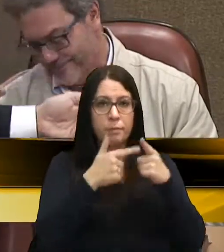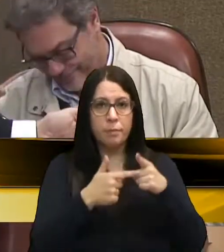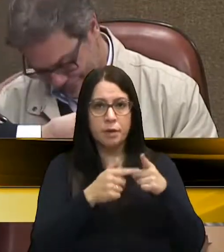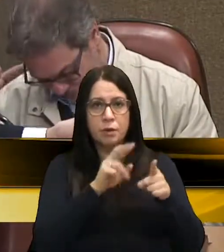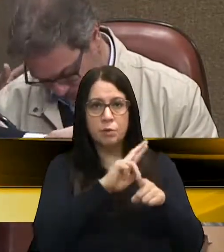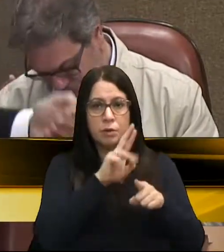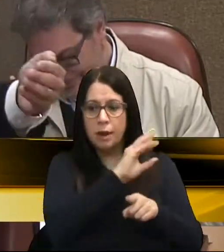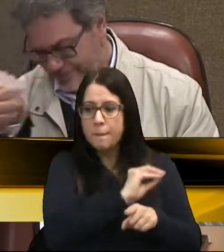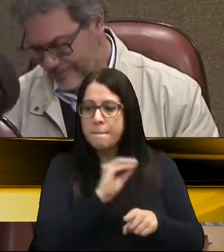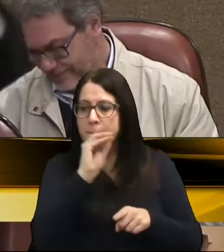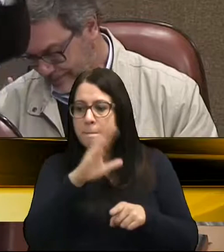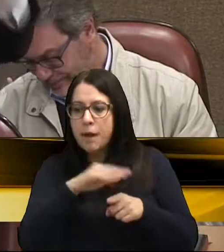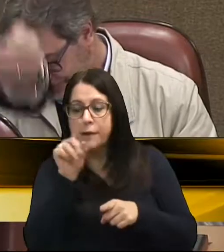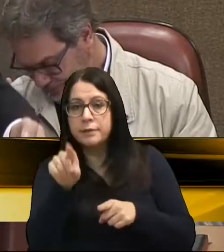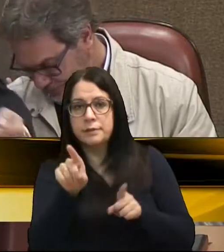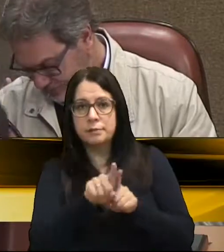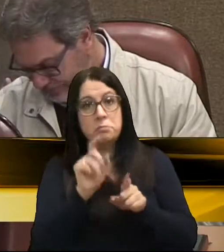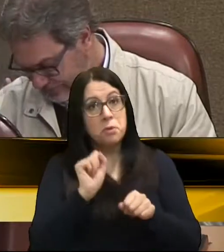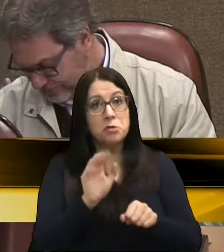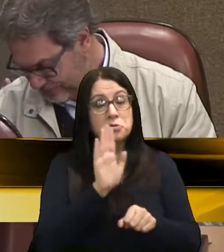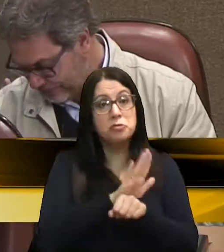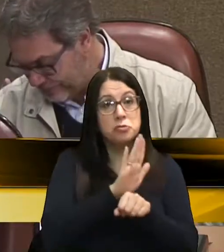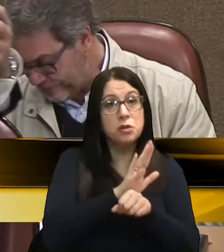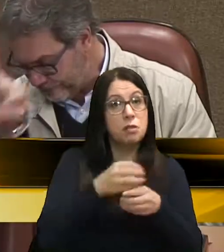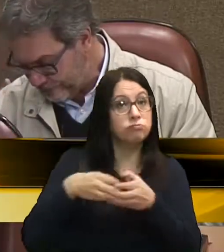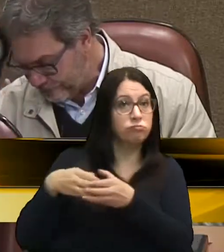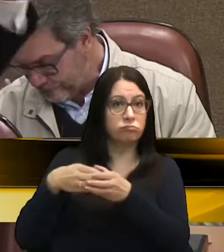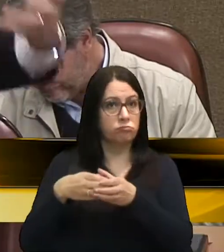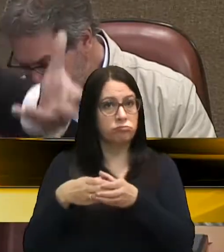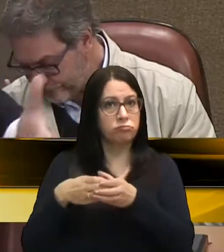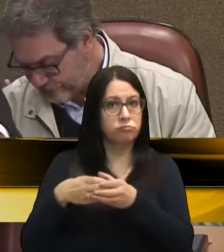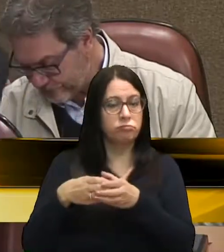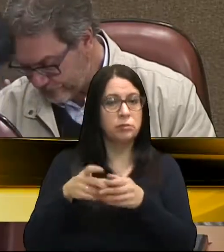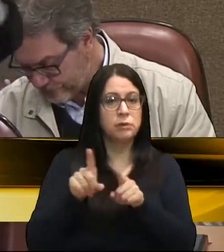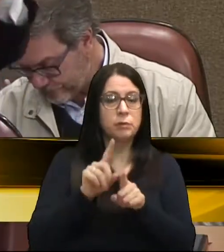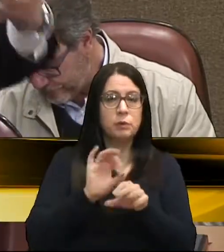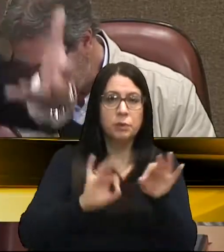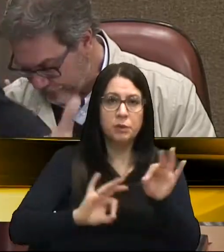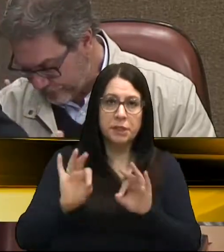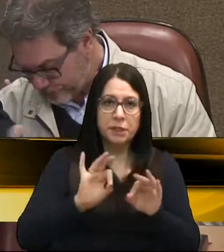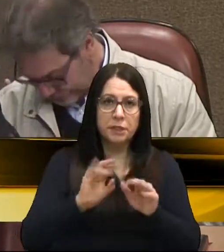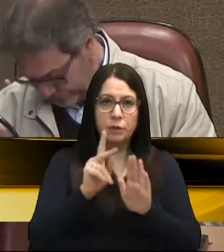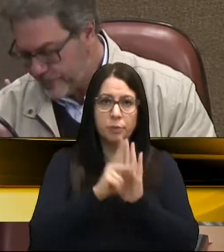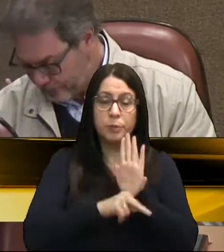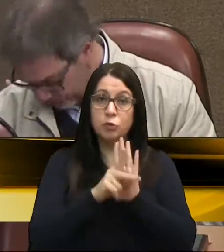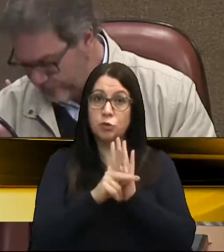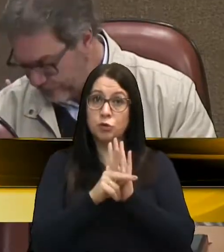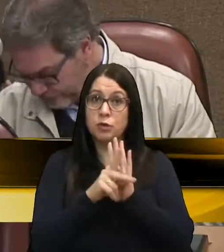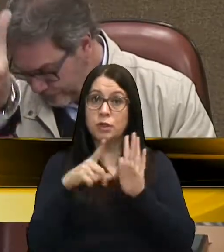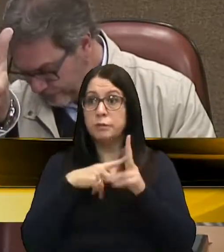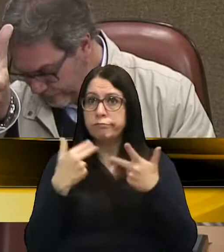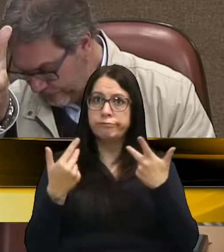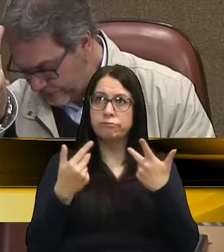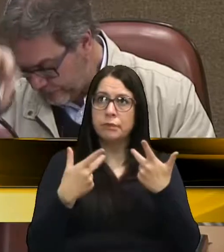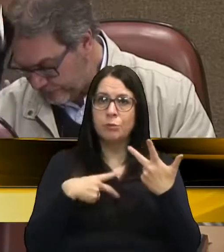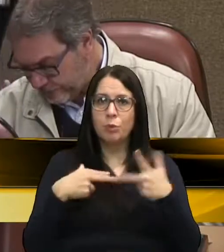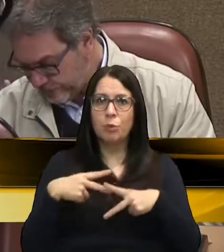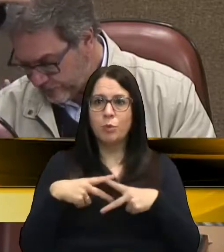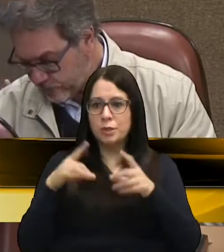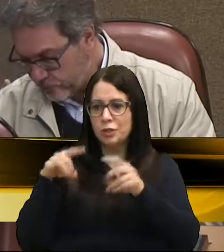a mais. Talvez possa ajudar a pasta do turismo a contrair, a elaborar algum projeto, a ter alguma folga,